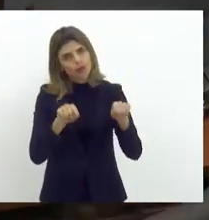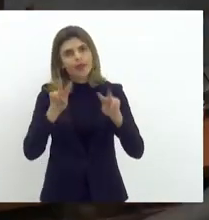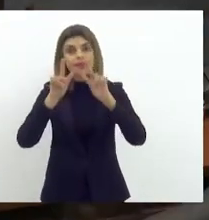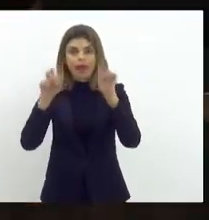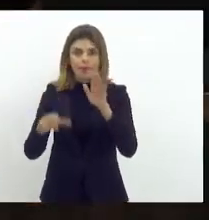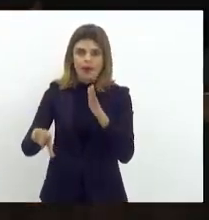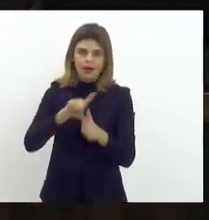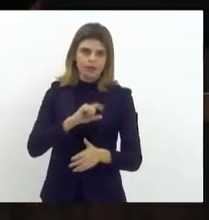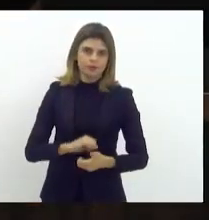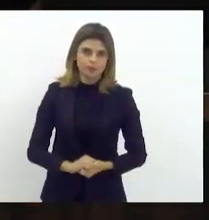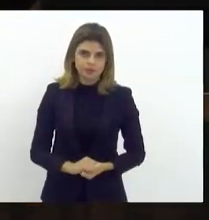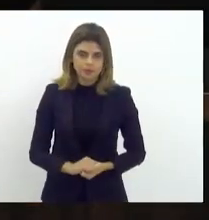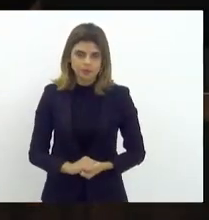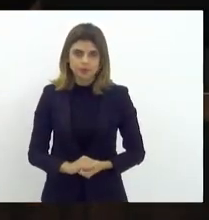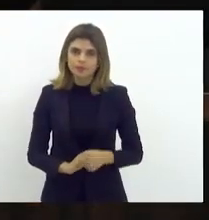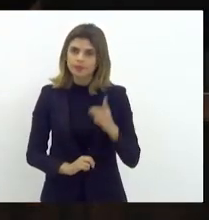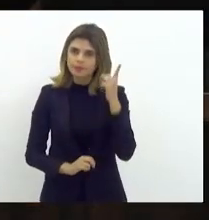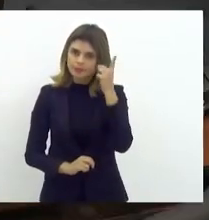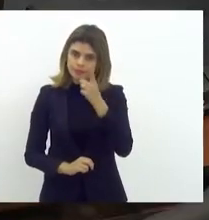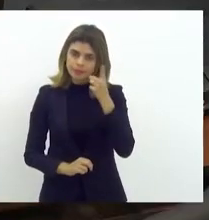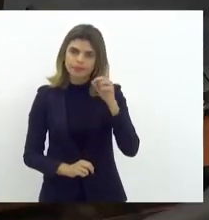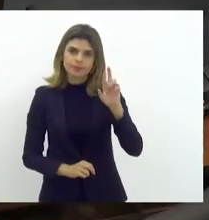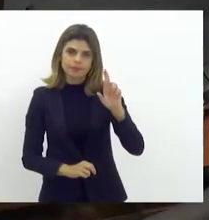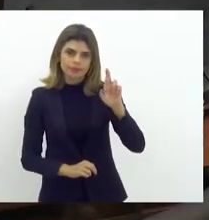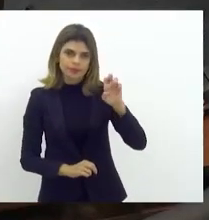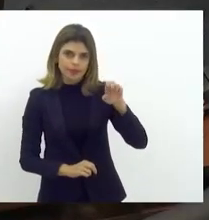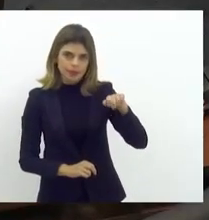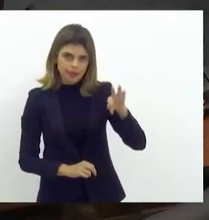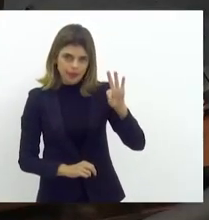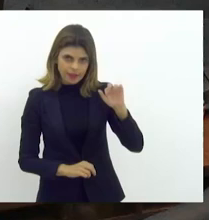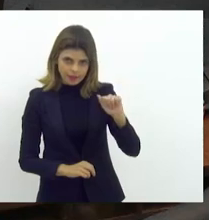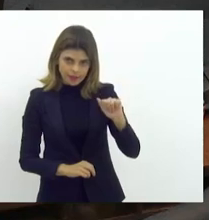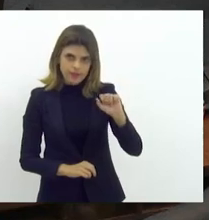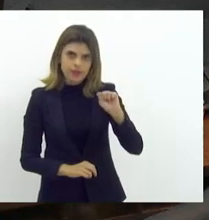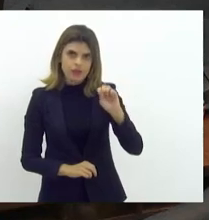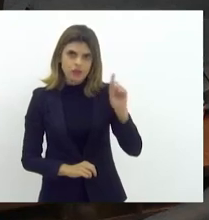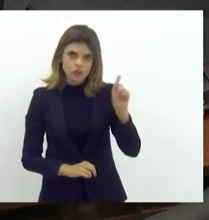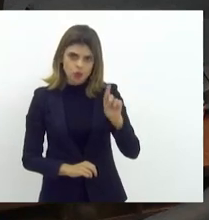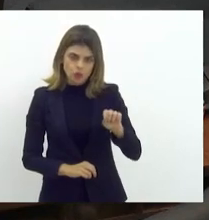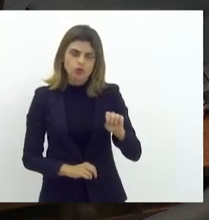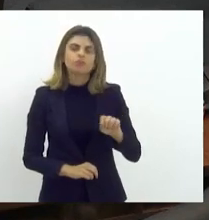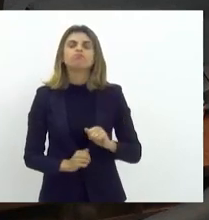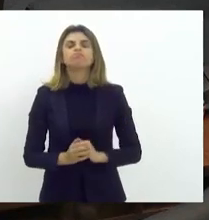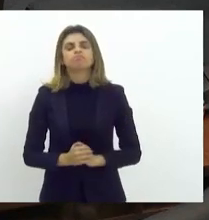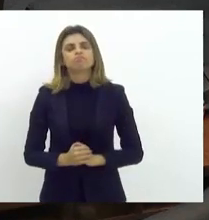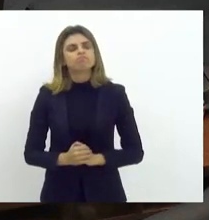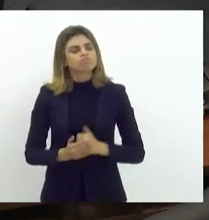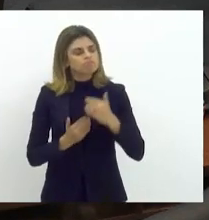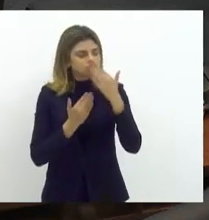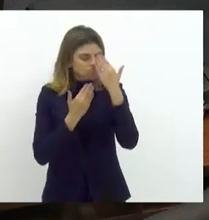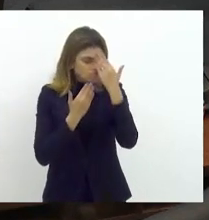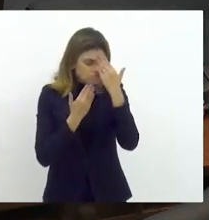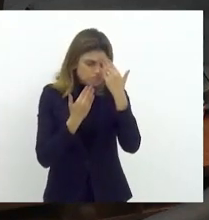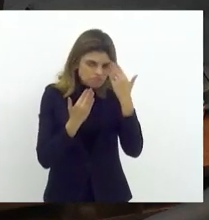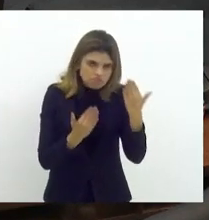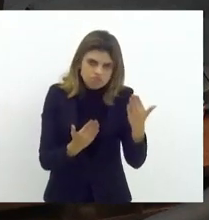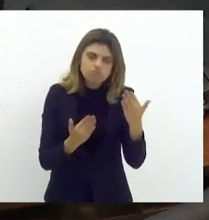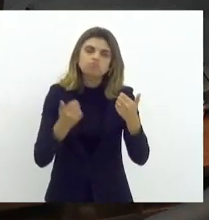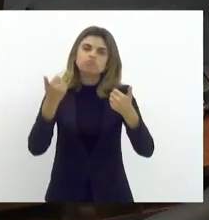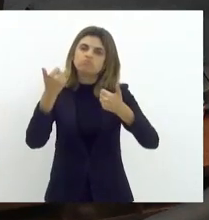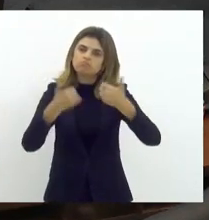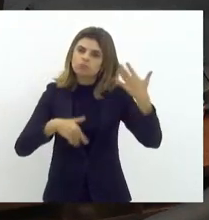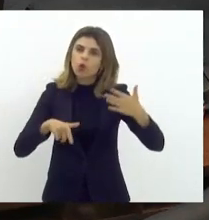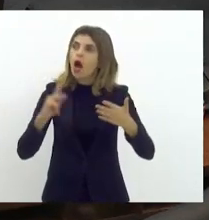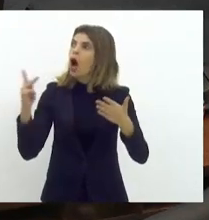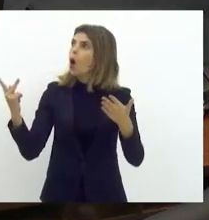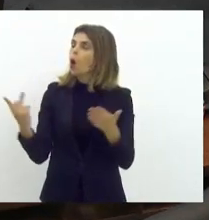anterior Deputado a Renata Souza senhora Presidente é muito importante a gente dizer o que de fato aconteceu hoje na